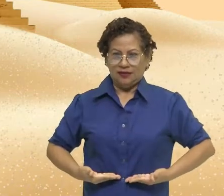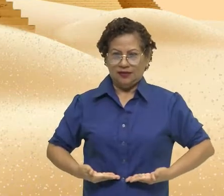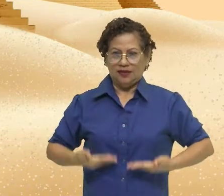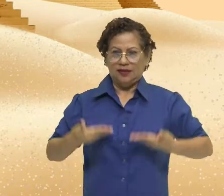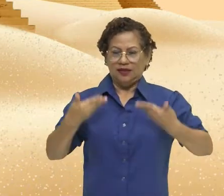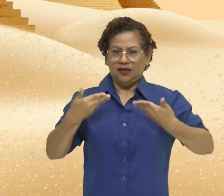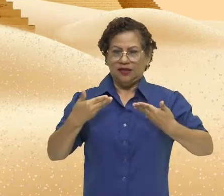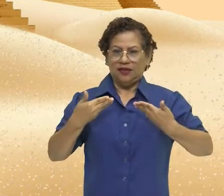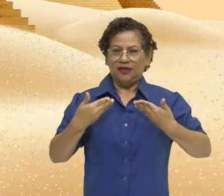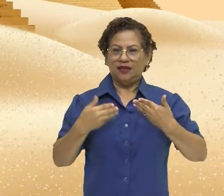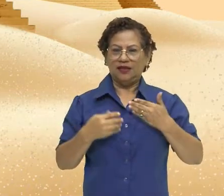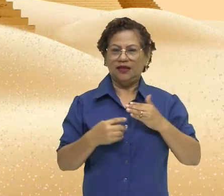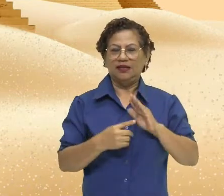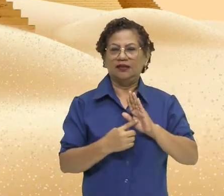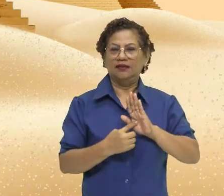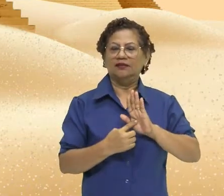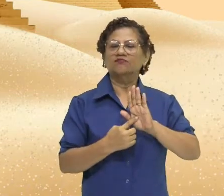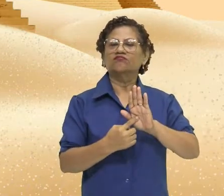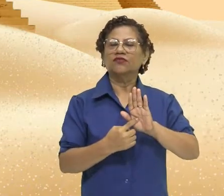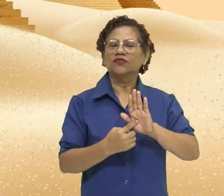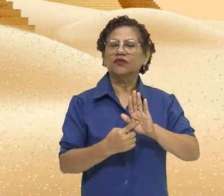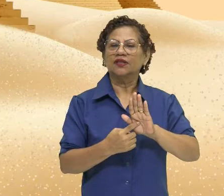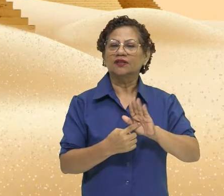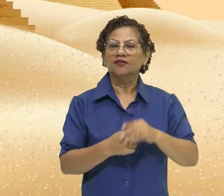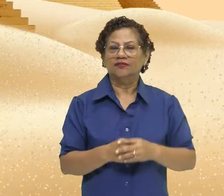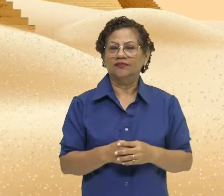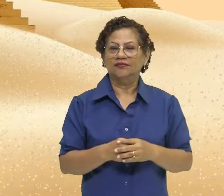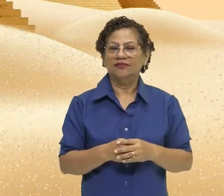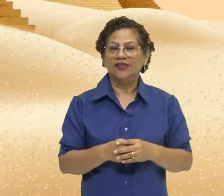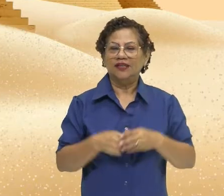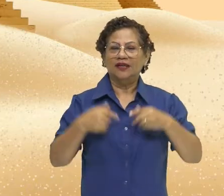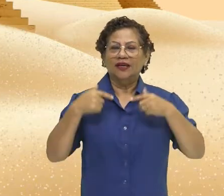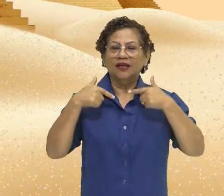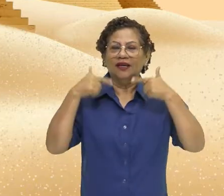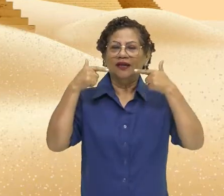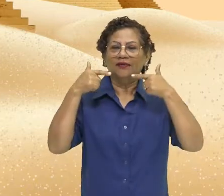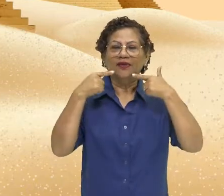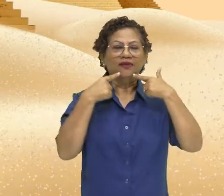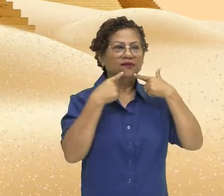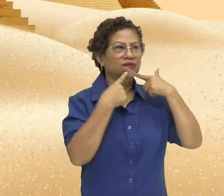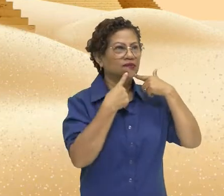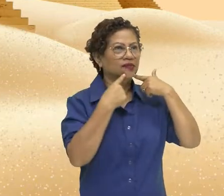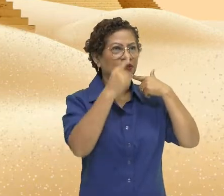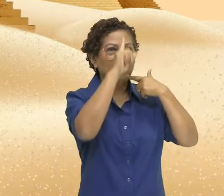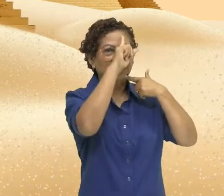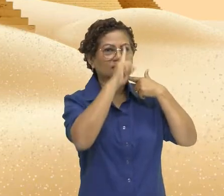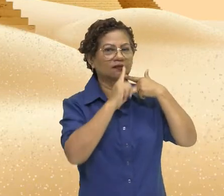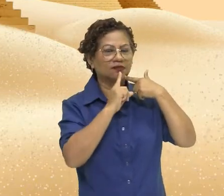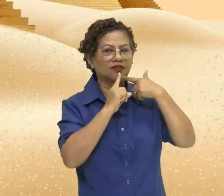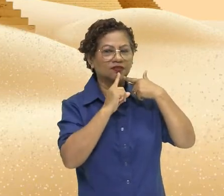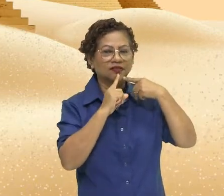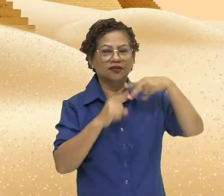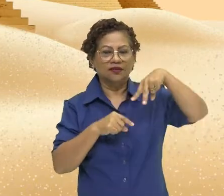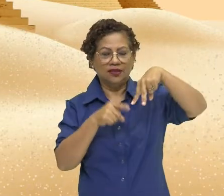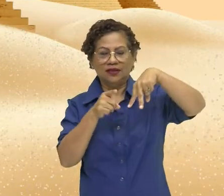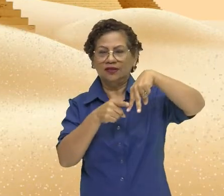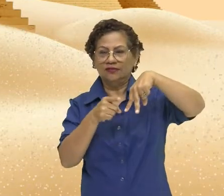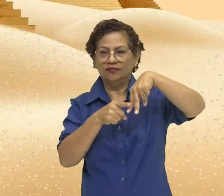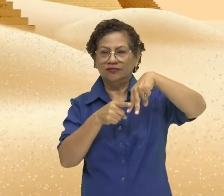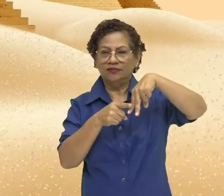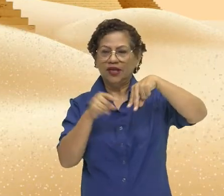a cabeça de perfil também, só que os olhos eles eram pintados como se eles estivessem olhando para